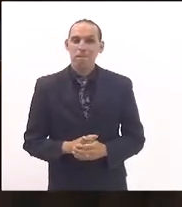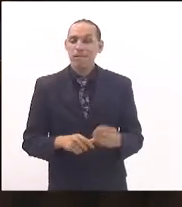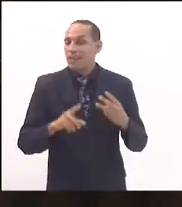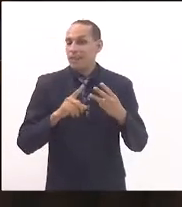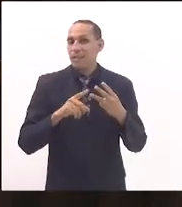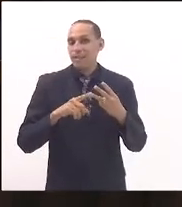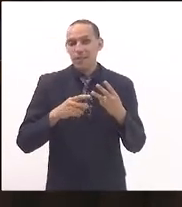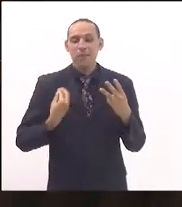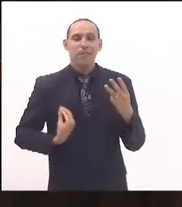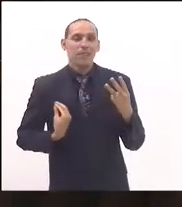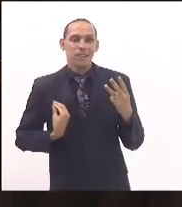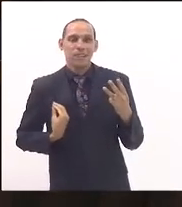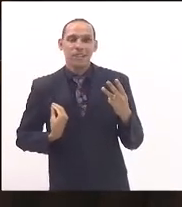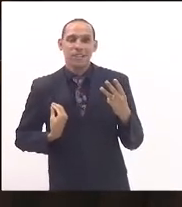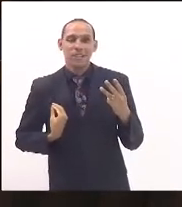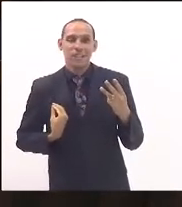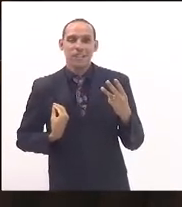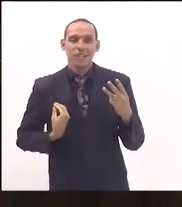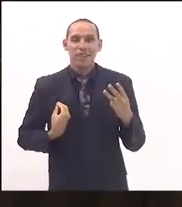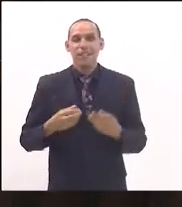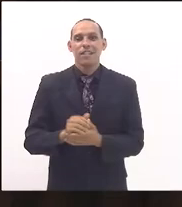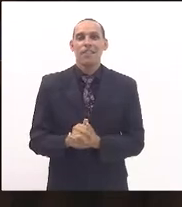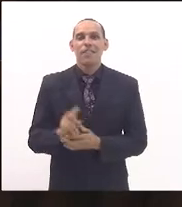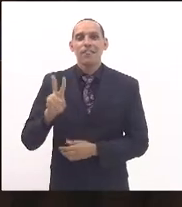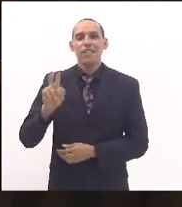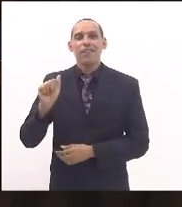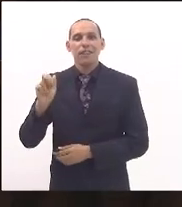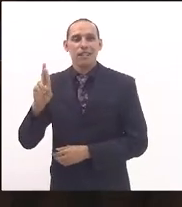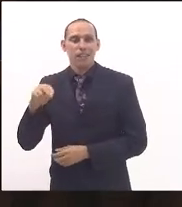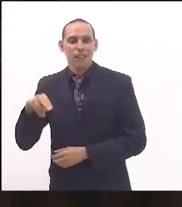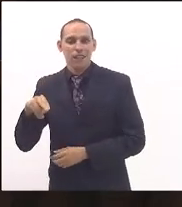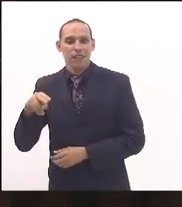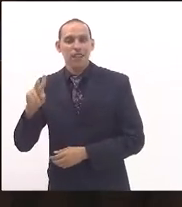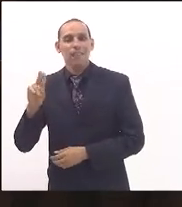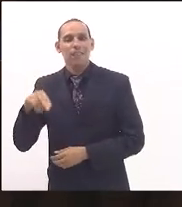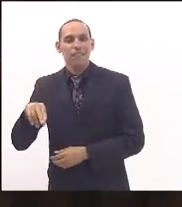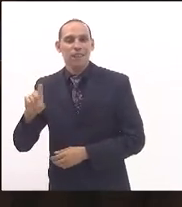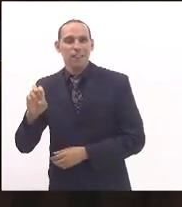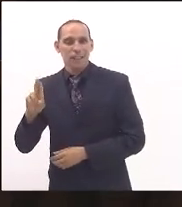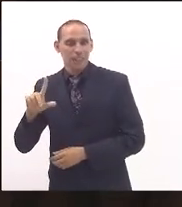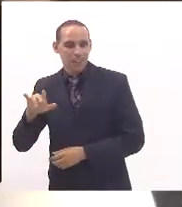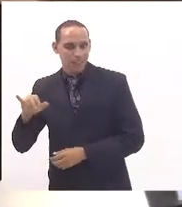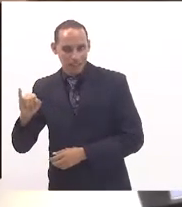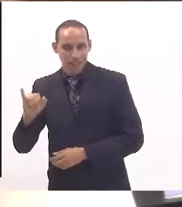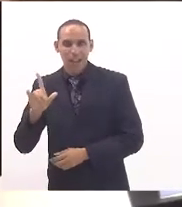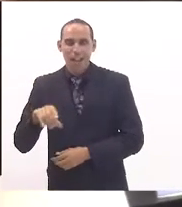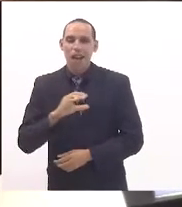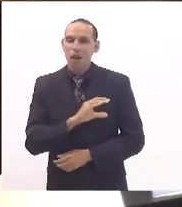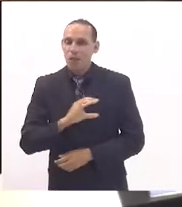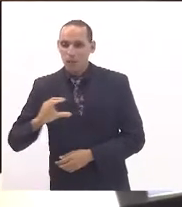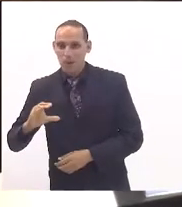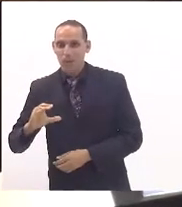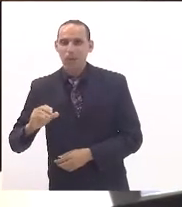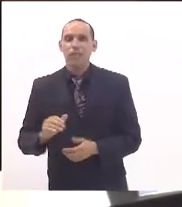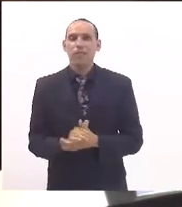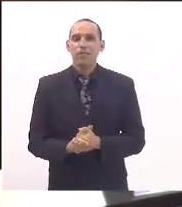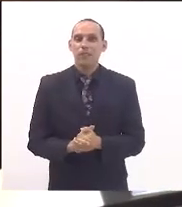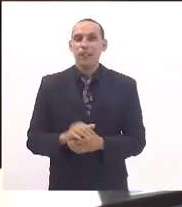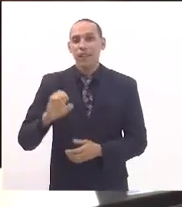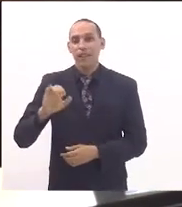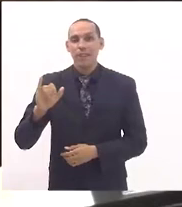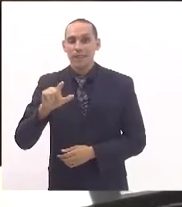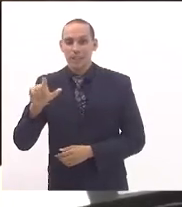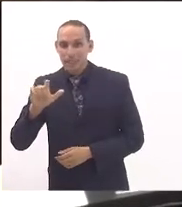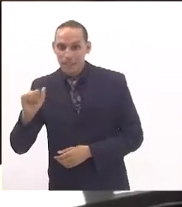registramos e agradecemos a presença de várias Vanderlei cunhado da homenageada e já da